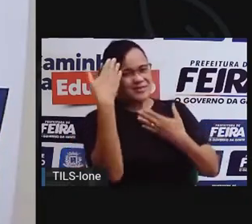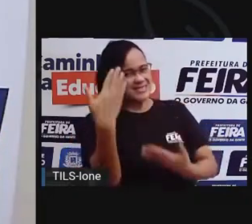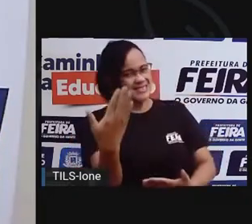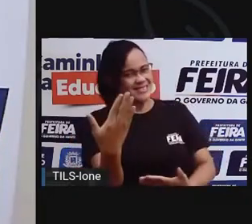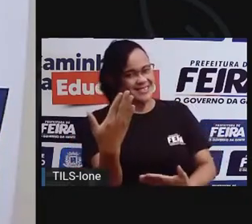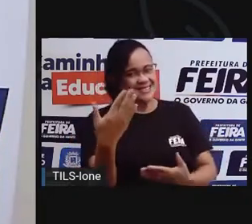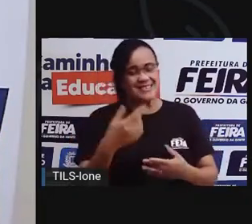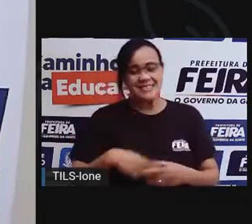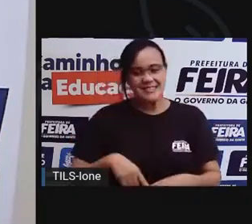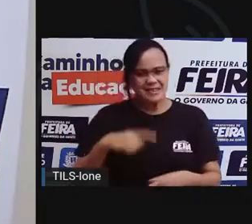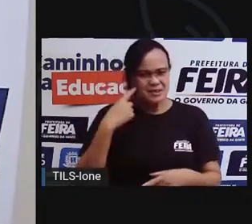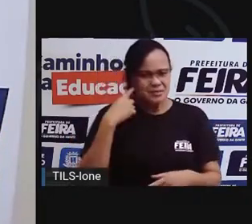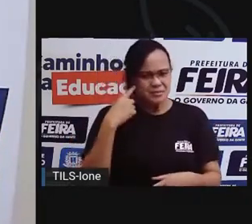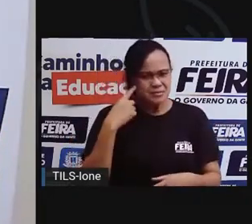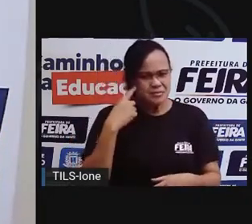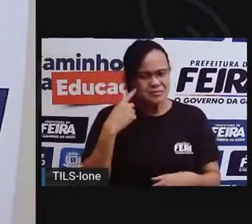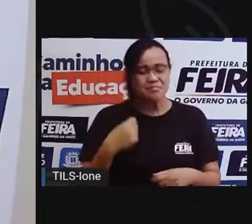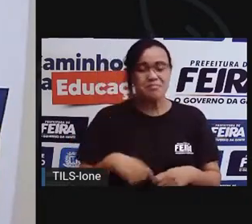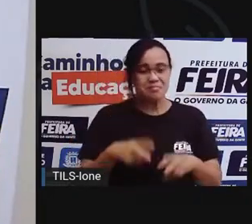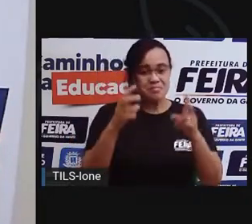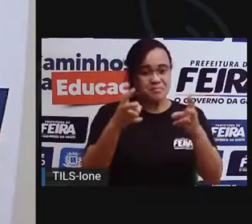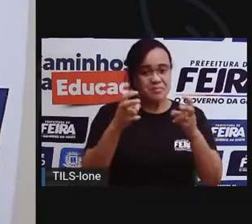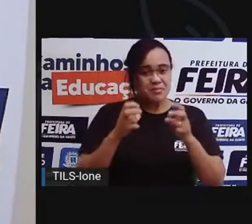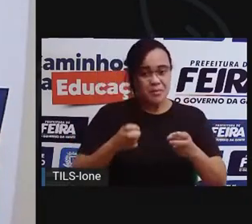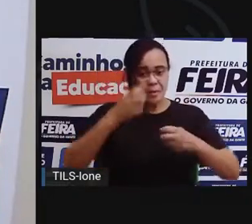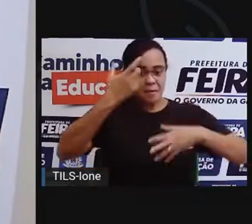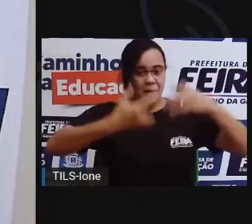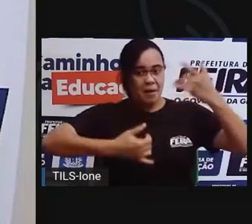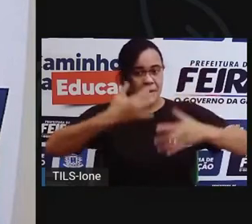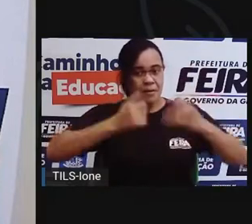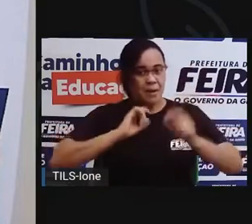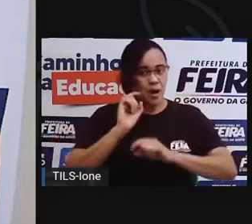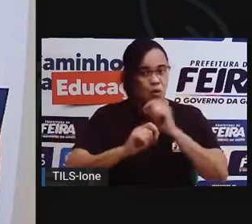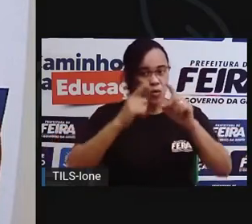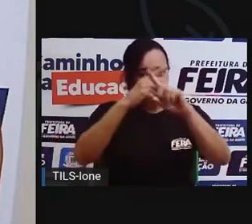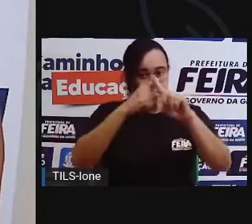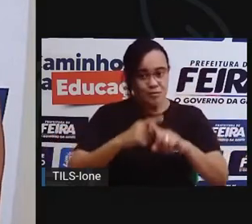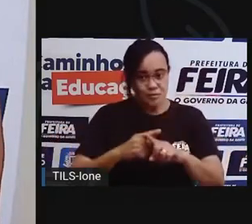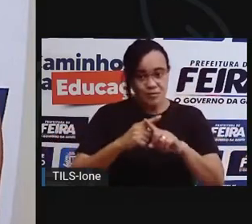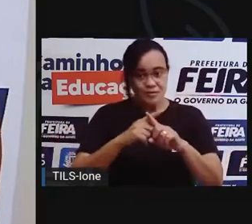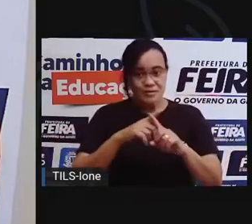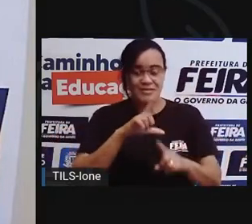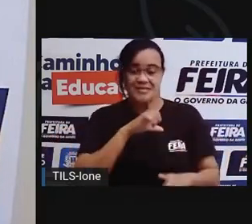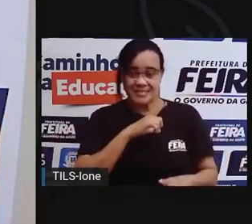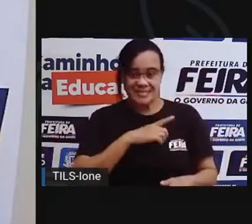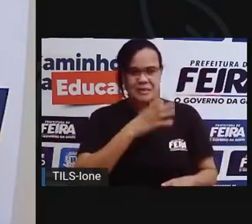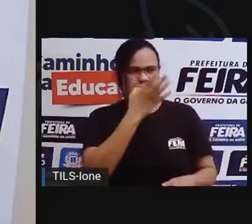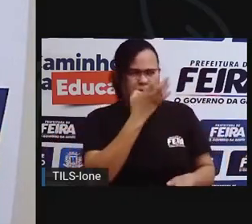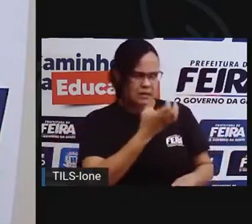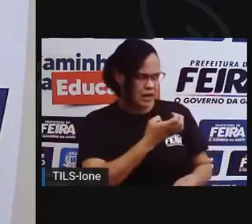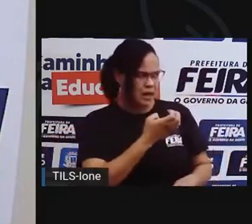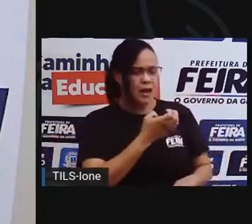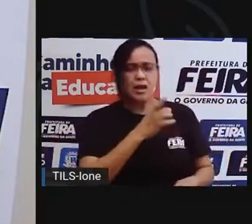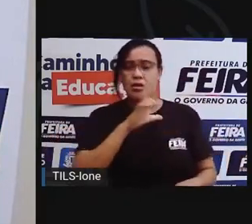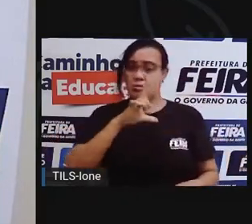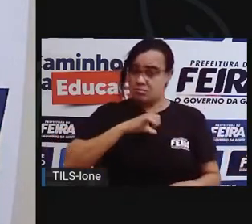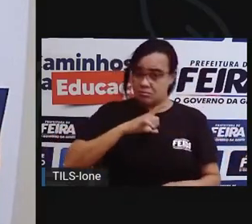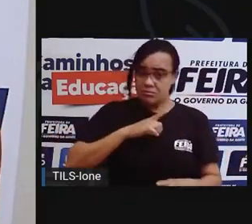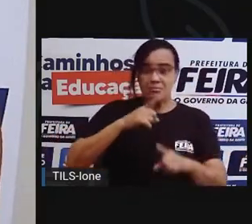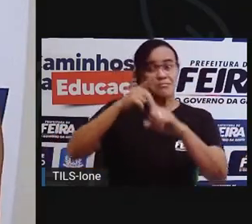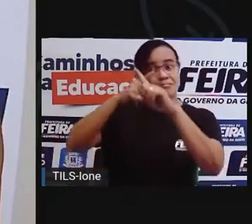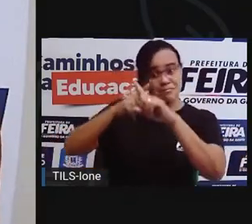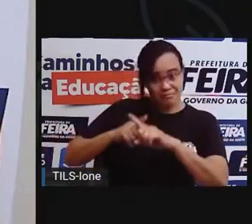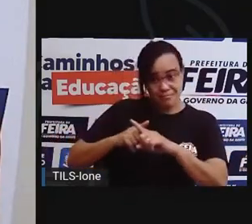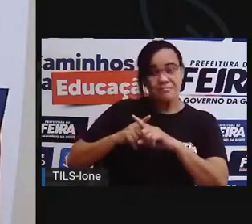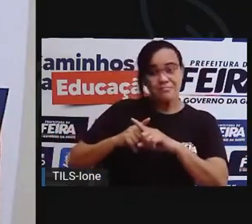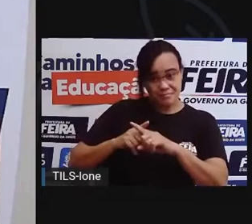Você escutou, Procy, eu te contar sobre o desafio que eu recebi? Sério? Desafio?